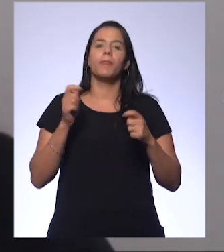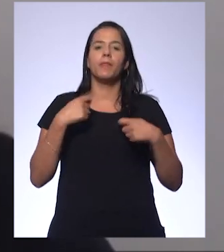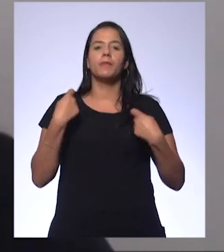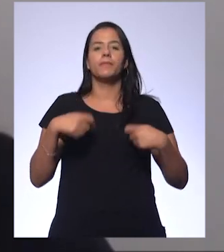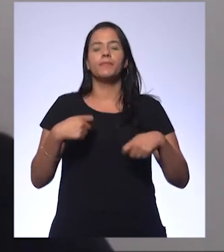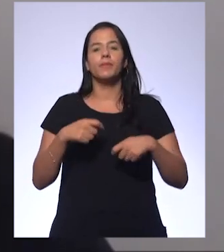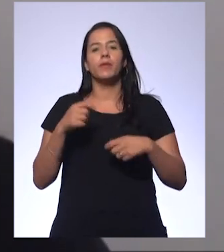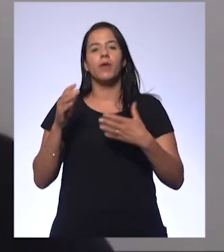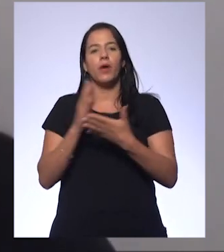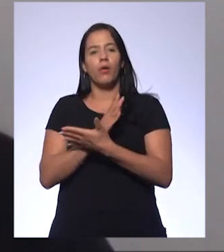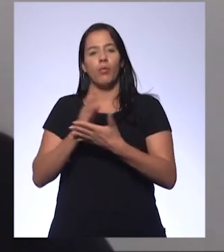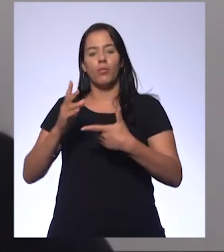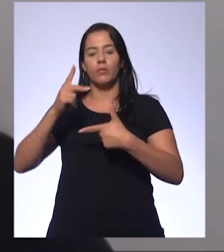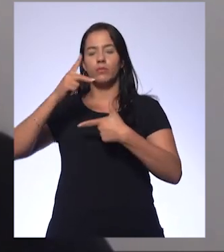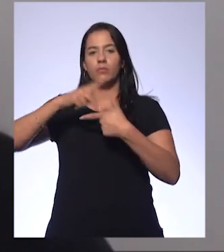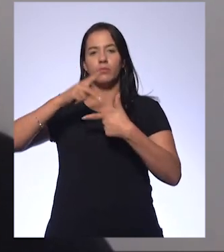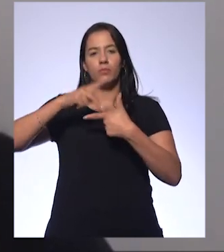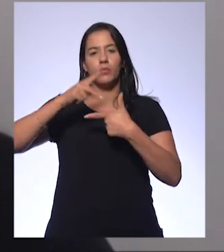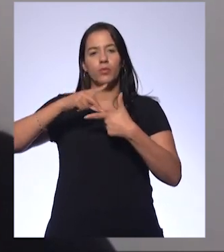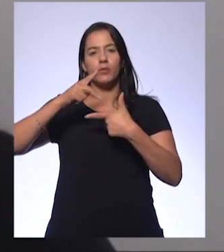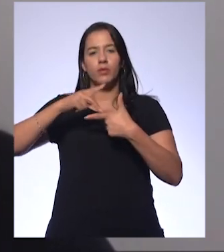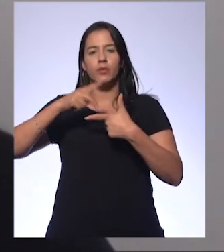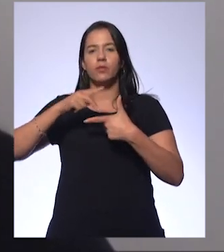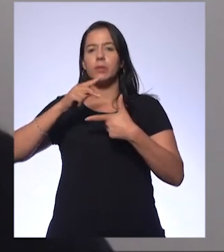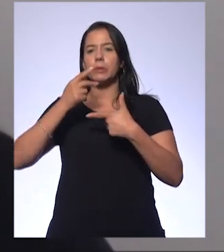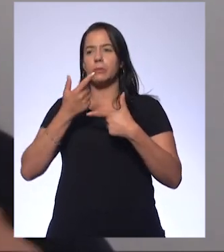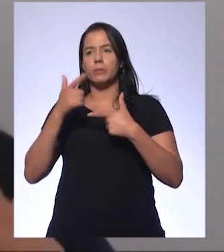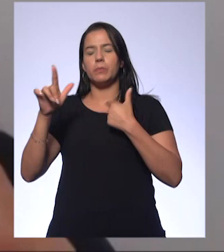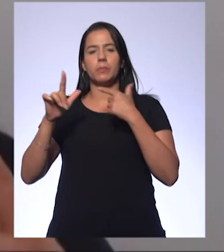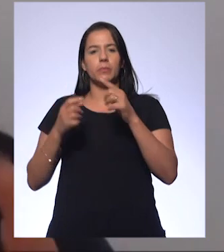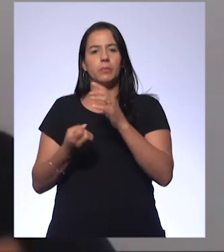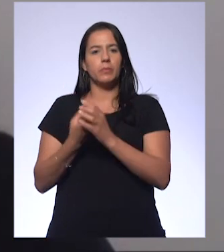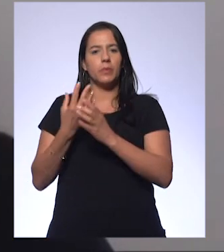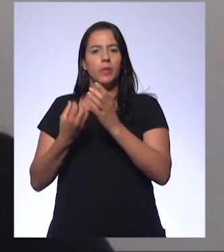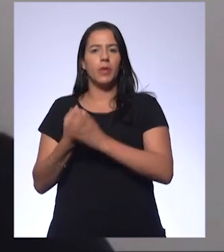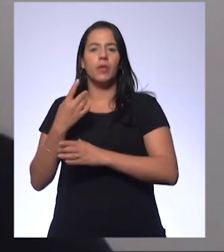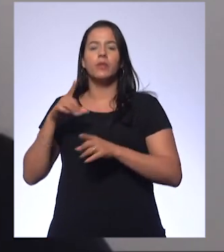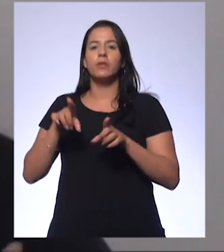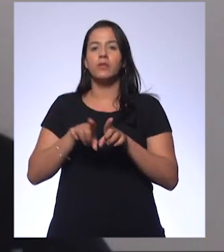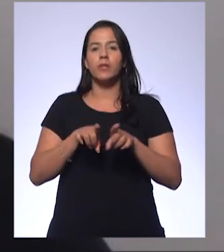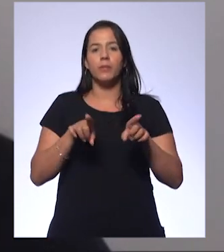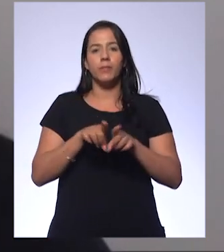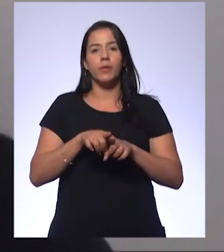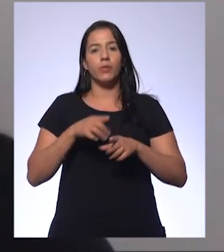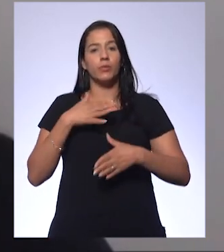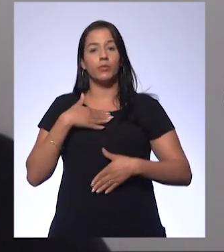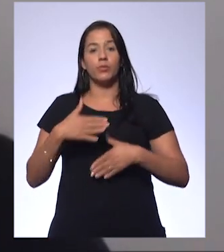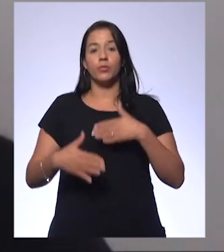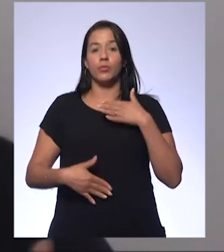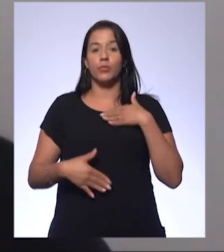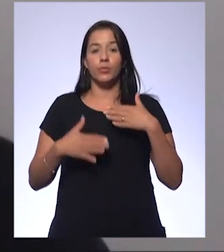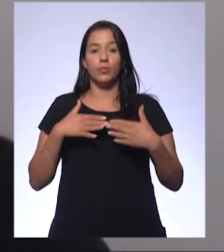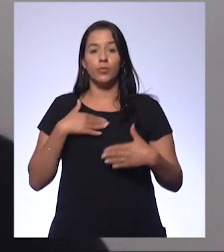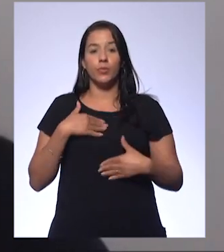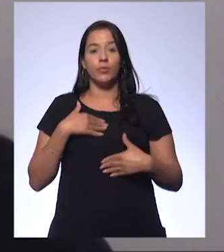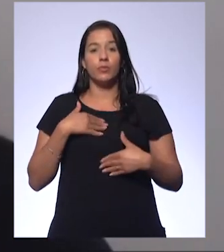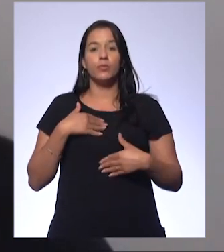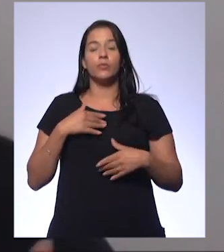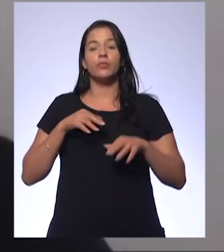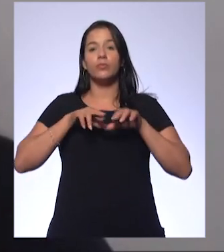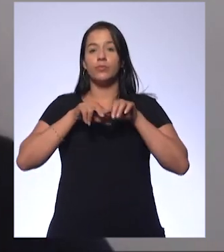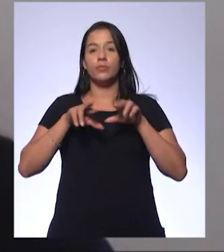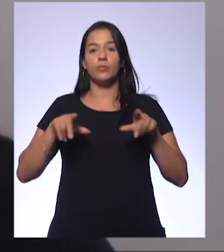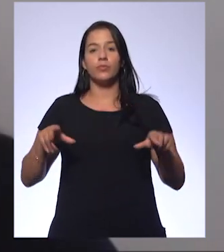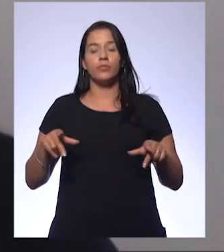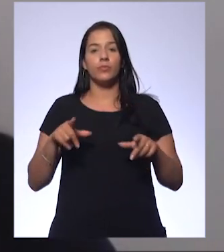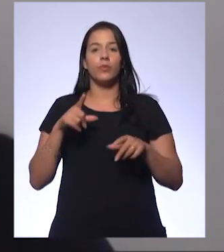que são formadas, de como, né, os nossos hormônios funcionam. Então, tudo no nosso organismo, tudo no